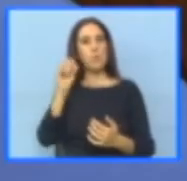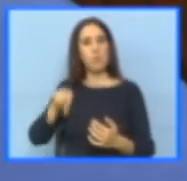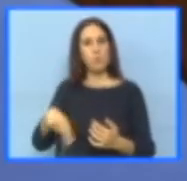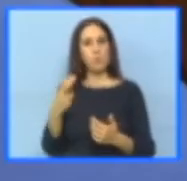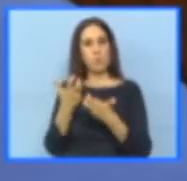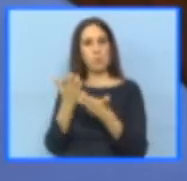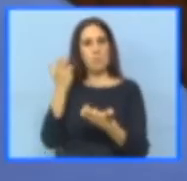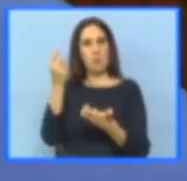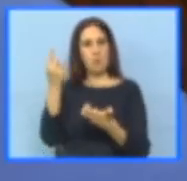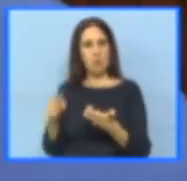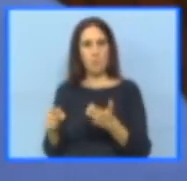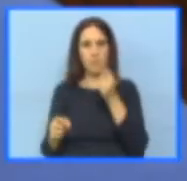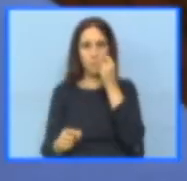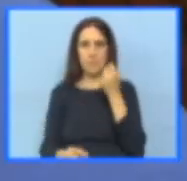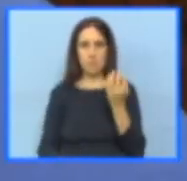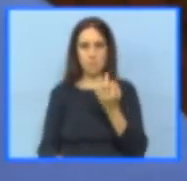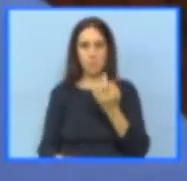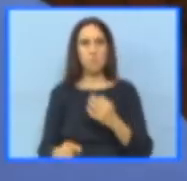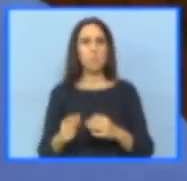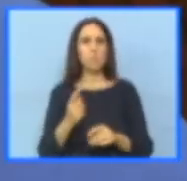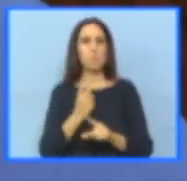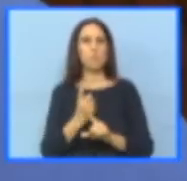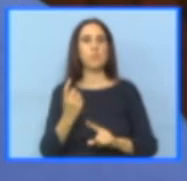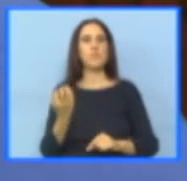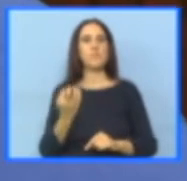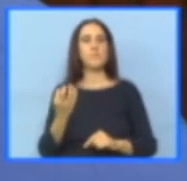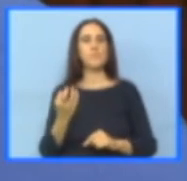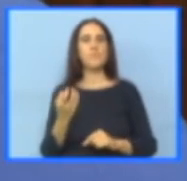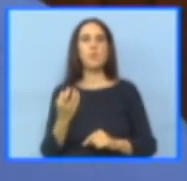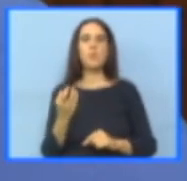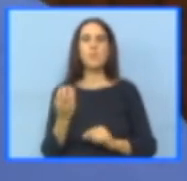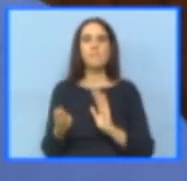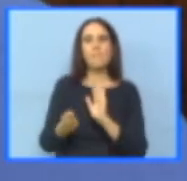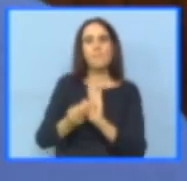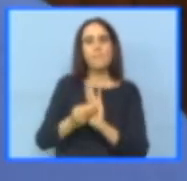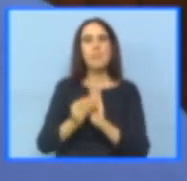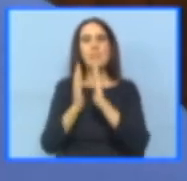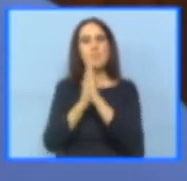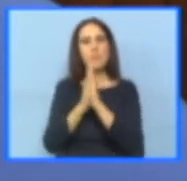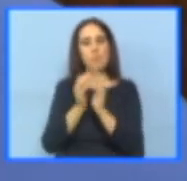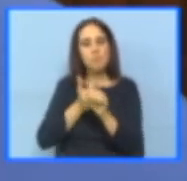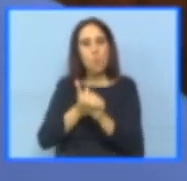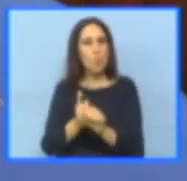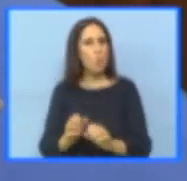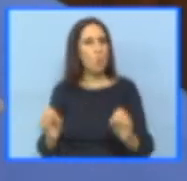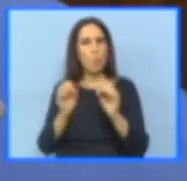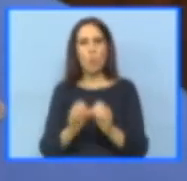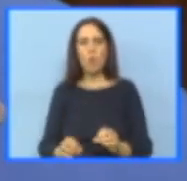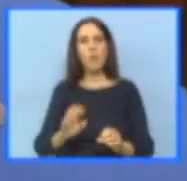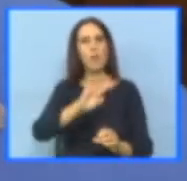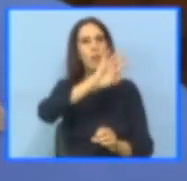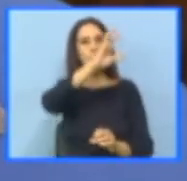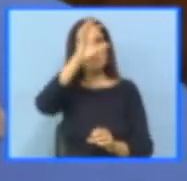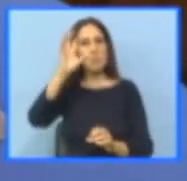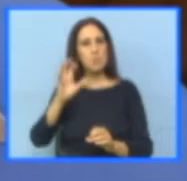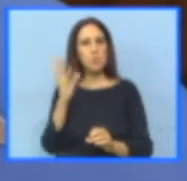Nações Unidas, porque lá está, não está conotada com uma determinada religião, é uma Assembleia de Nações,